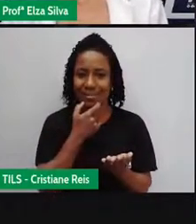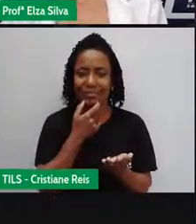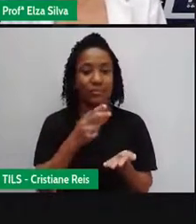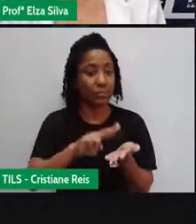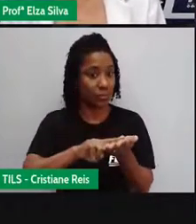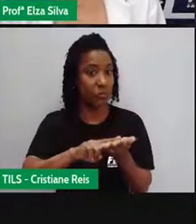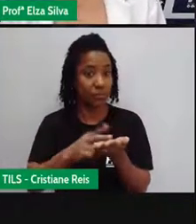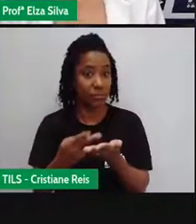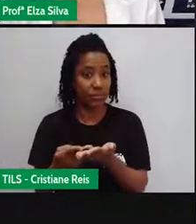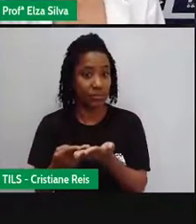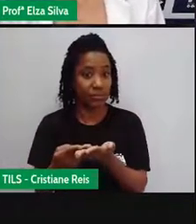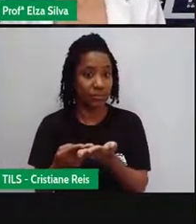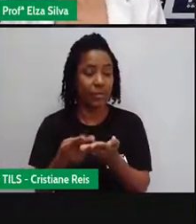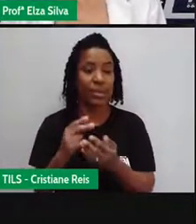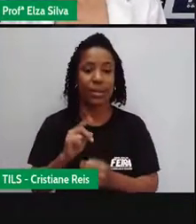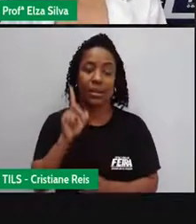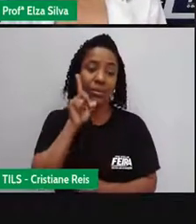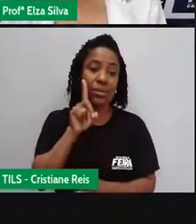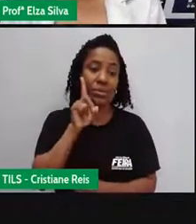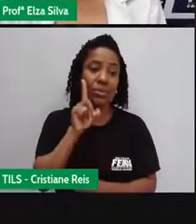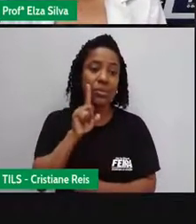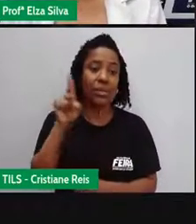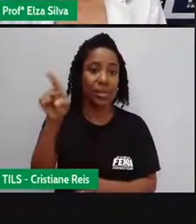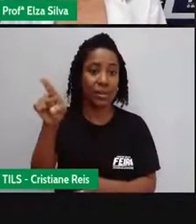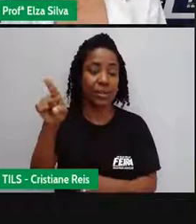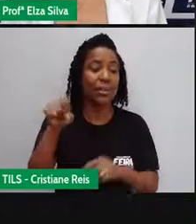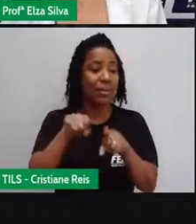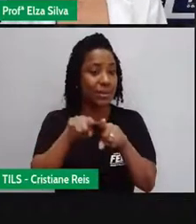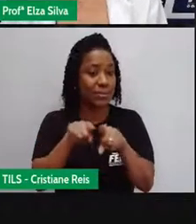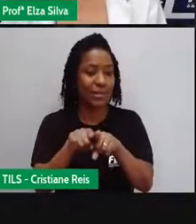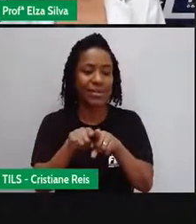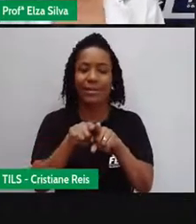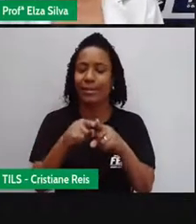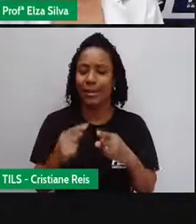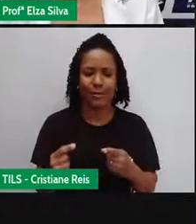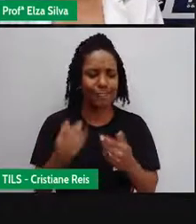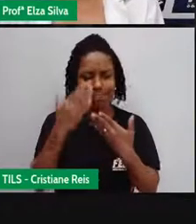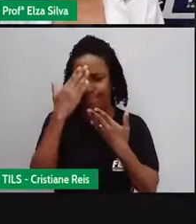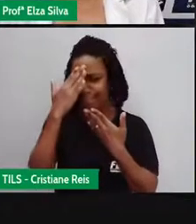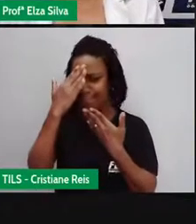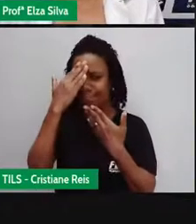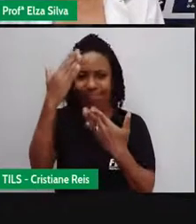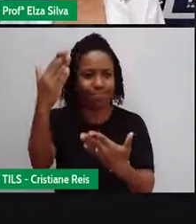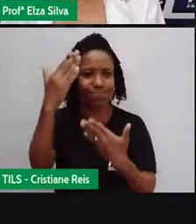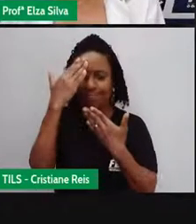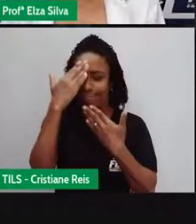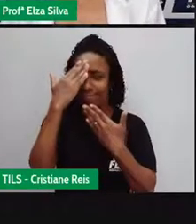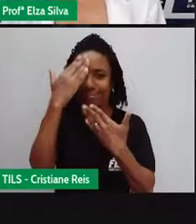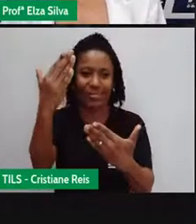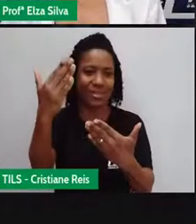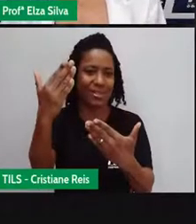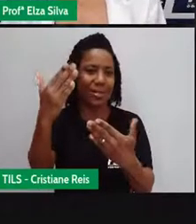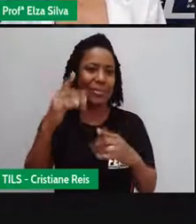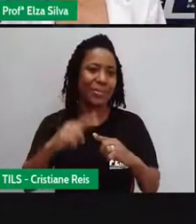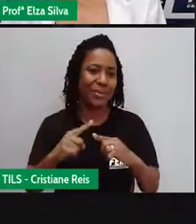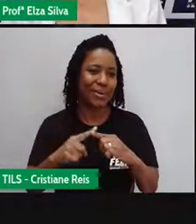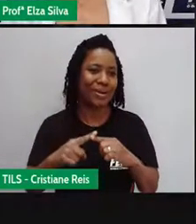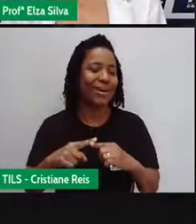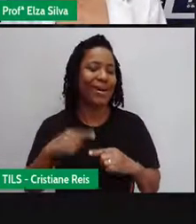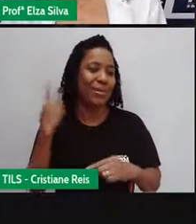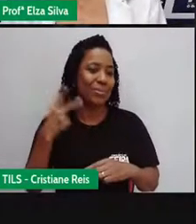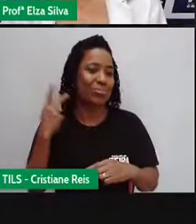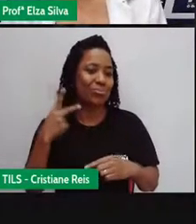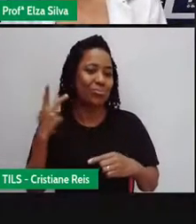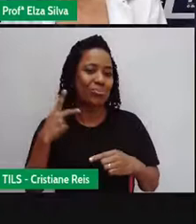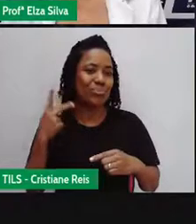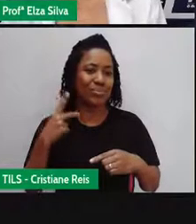Os americanos, neste dia, eles agradecem pela liberdade política. And celebrate the 4th